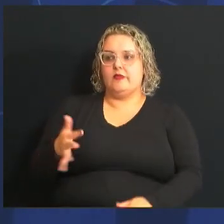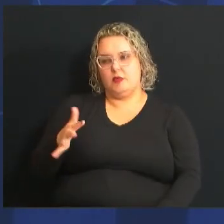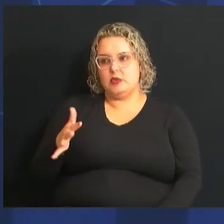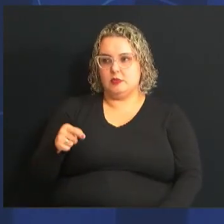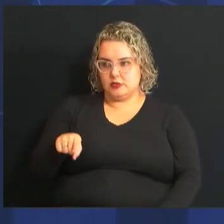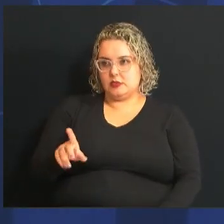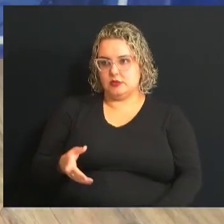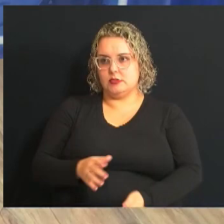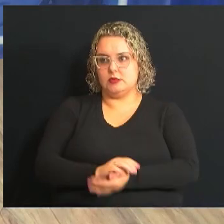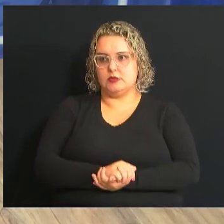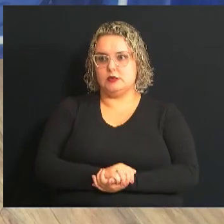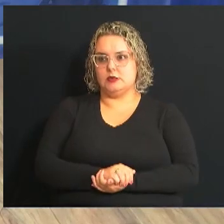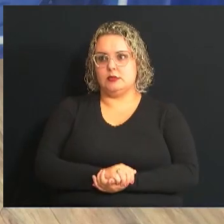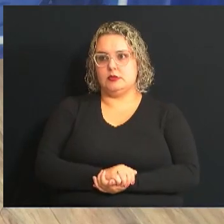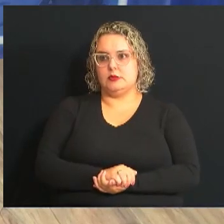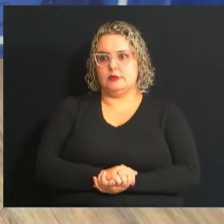isso?